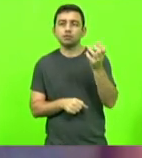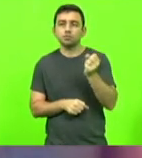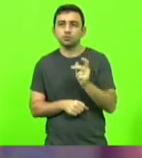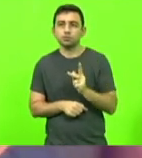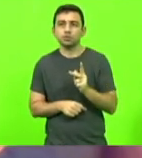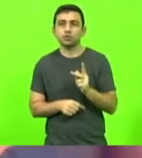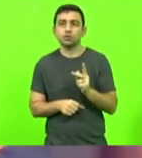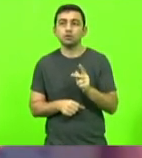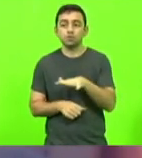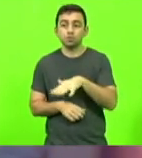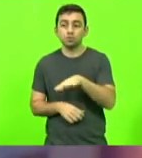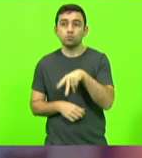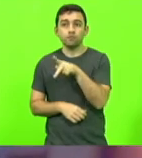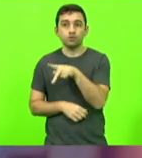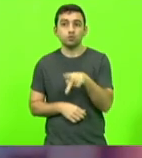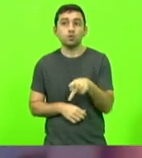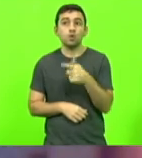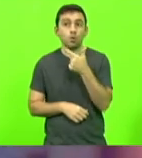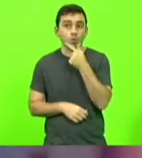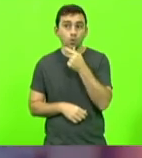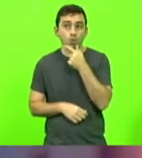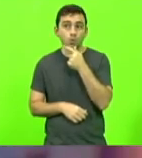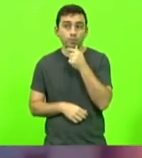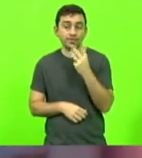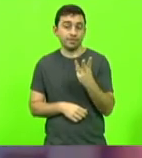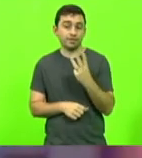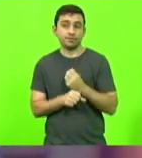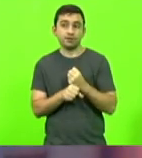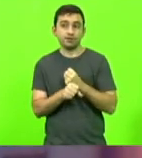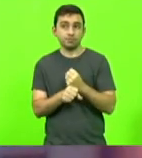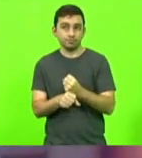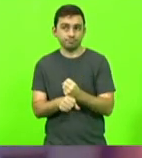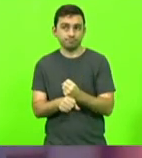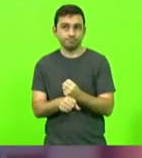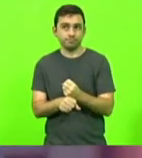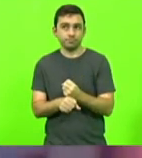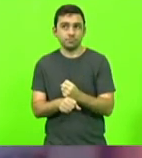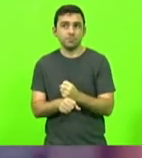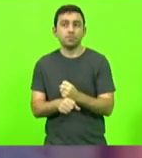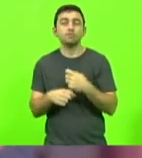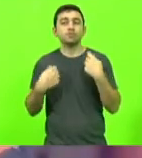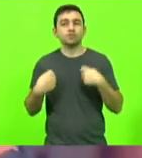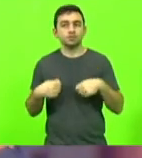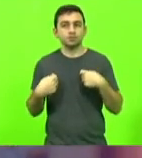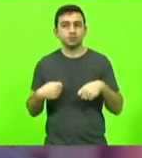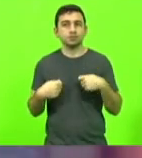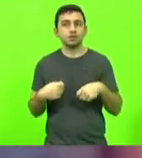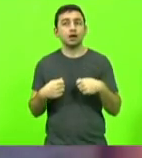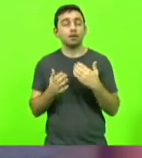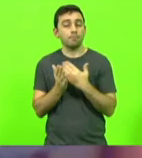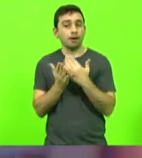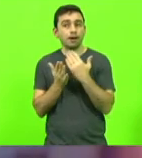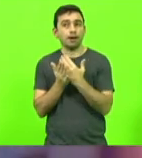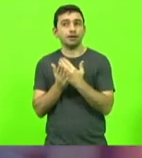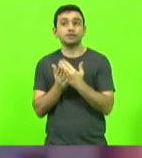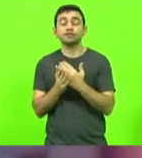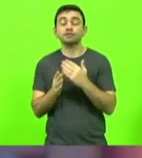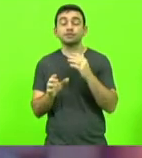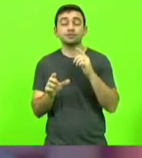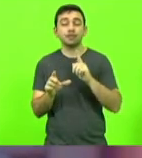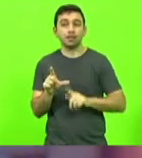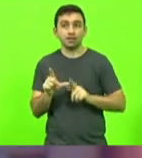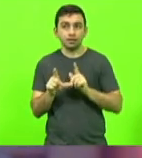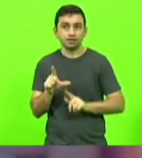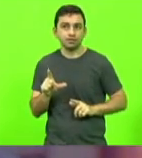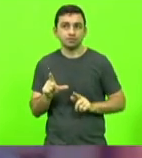os professores homens ficam 3 anos. Portanto, nós precisamos de mais letras, mas as